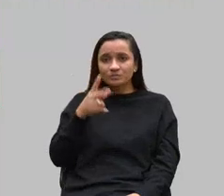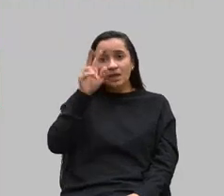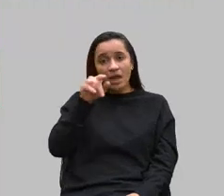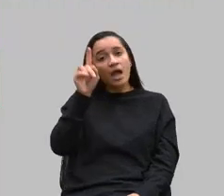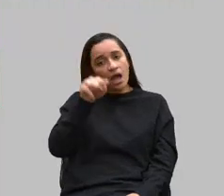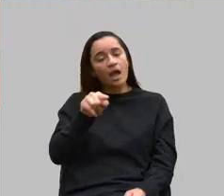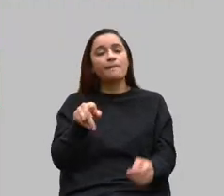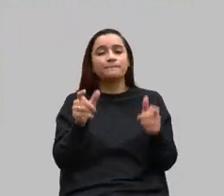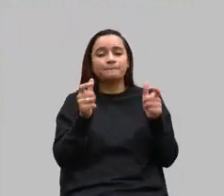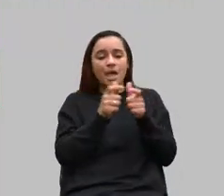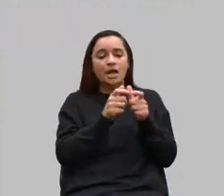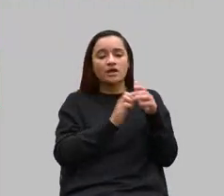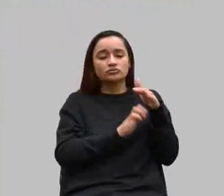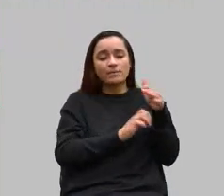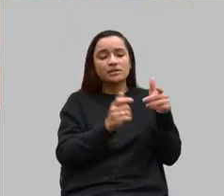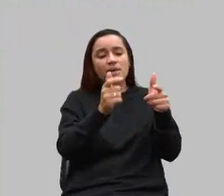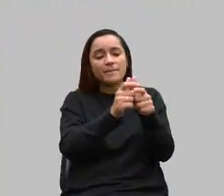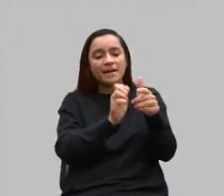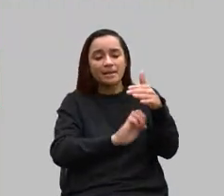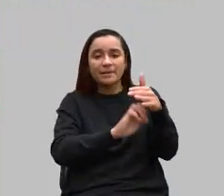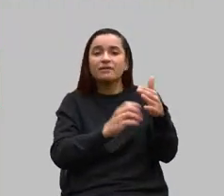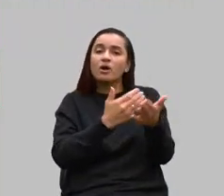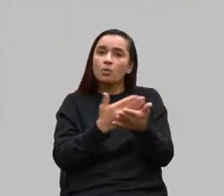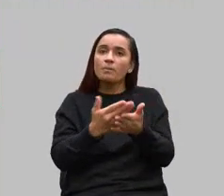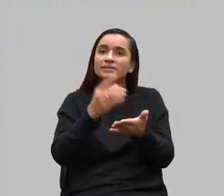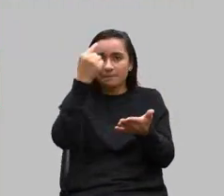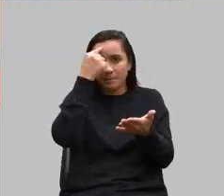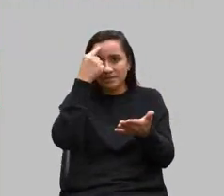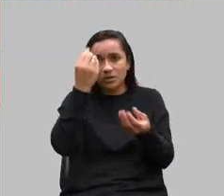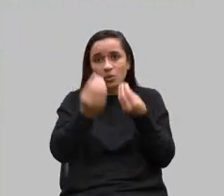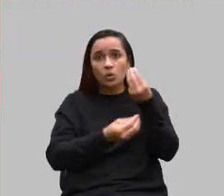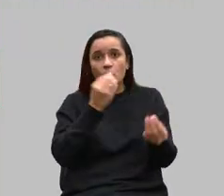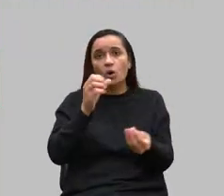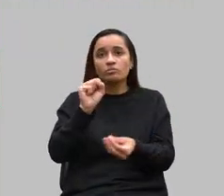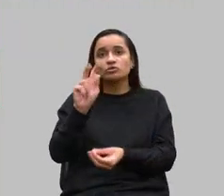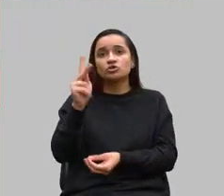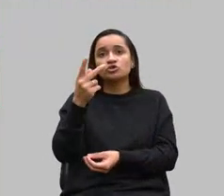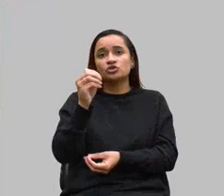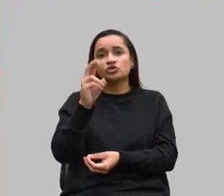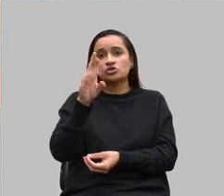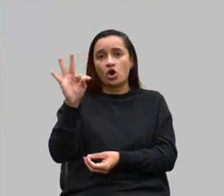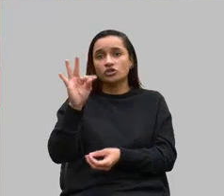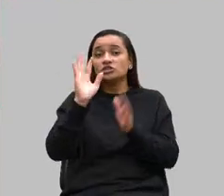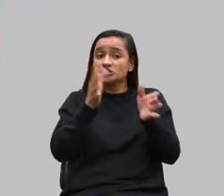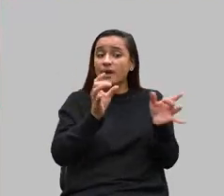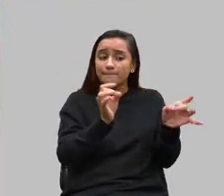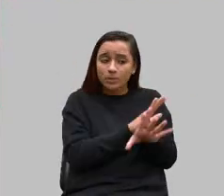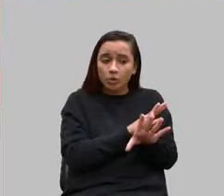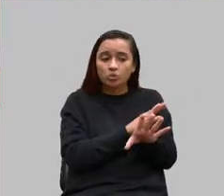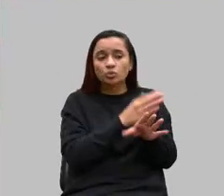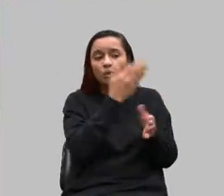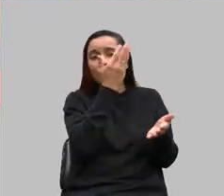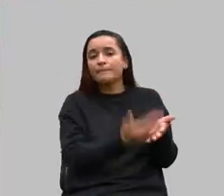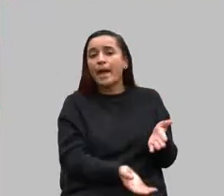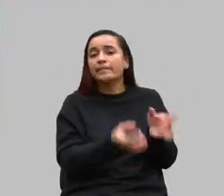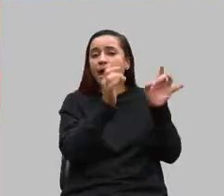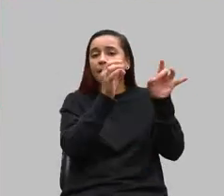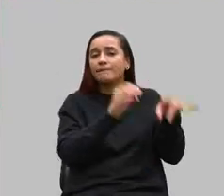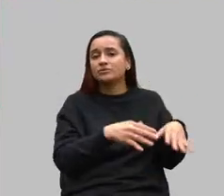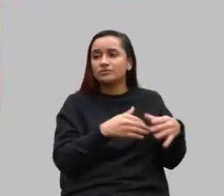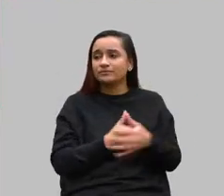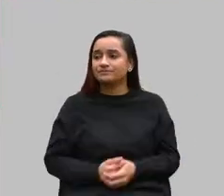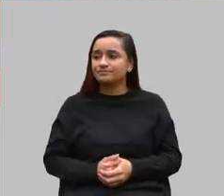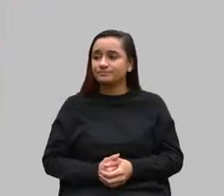operadores vai ser com a Lines vai ser na retomada do que tá pronto tá perdido e tá sendo abandonado então o